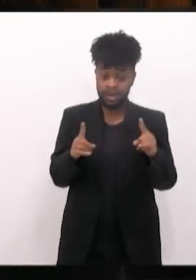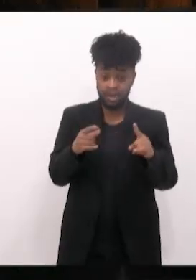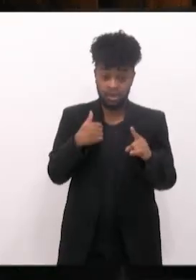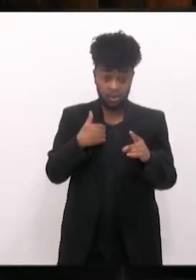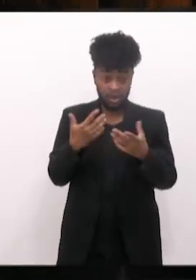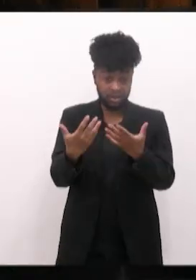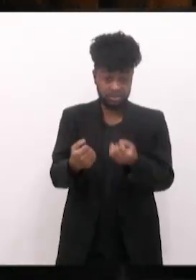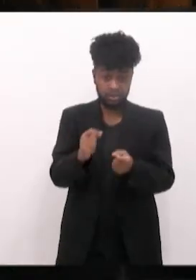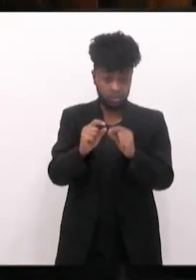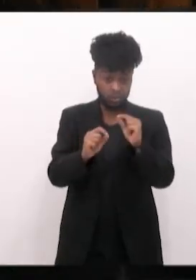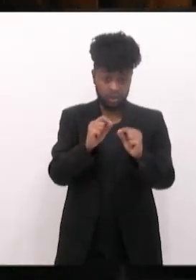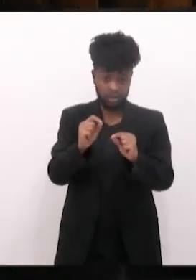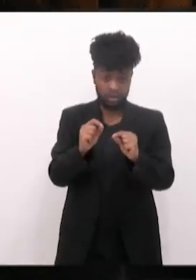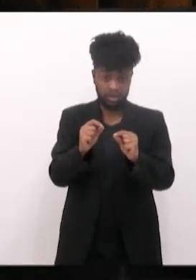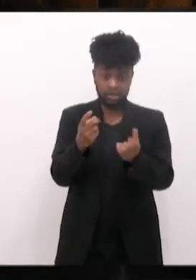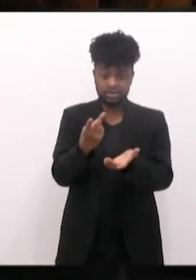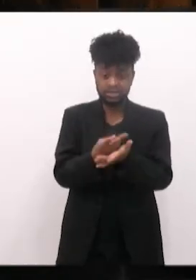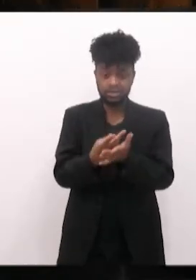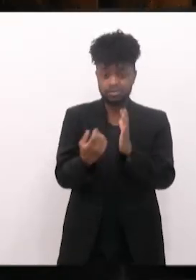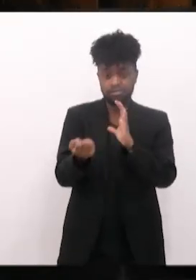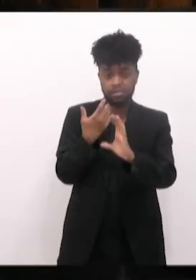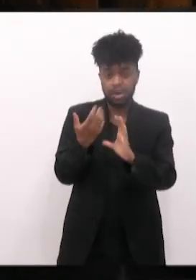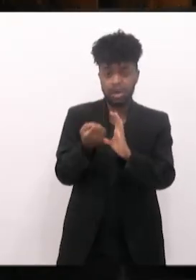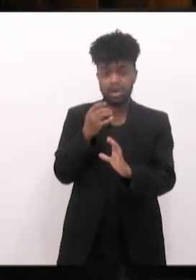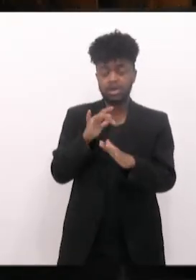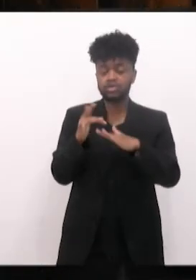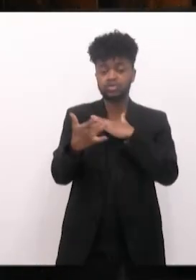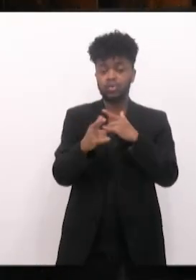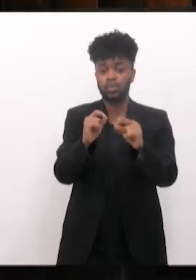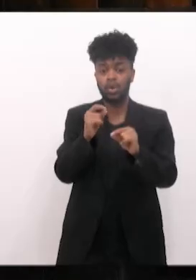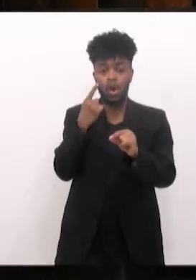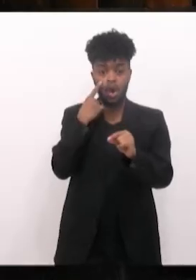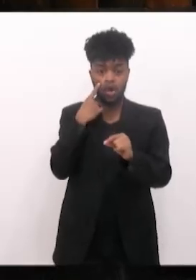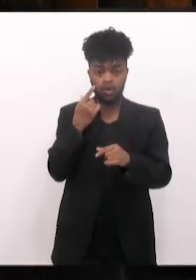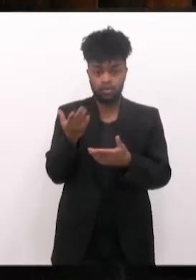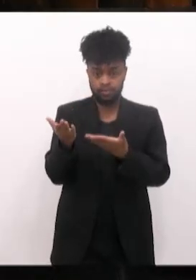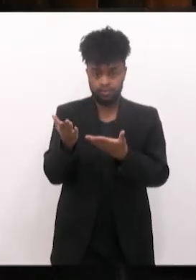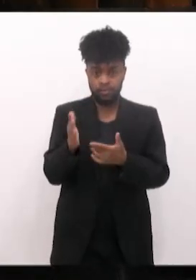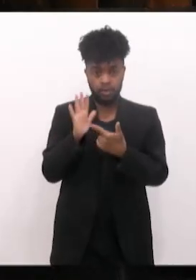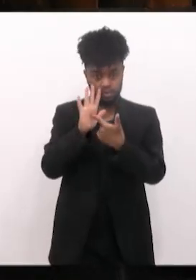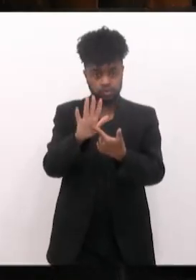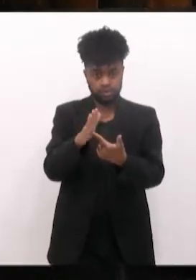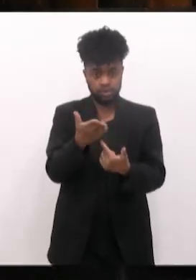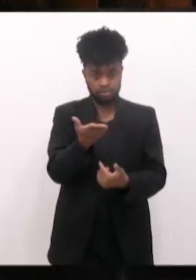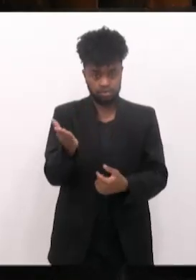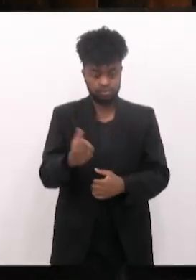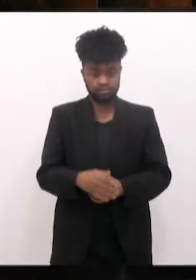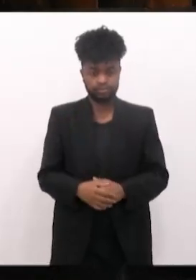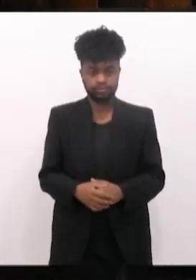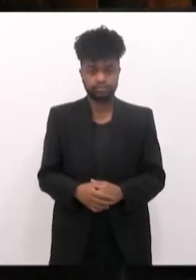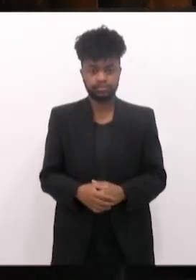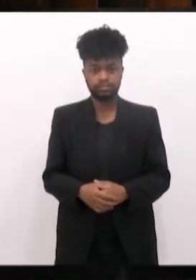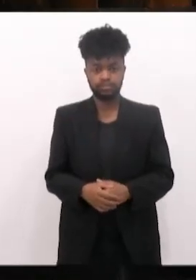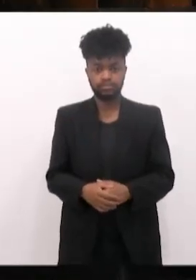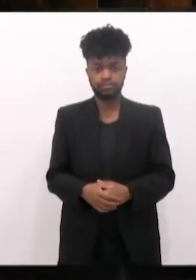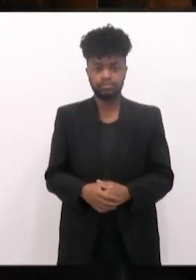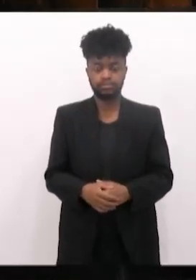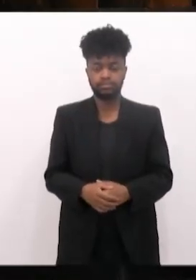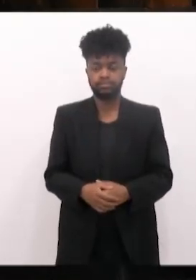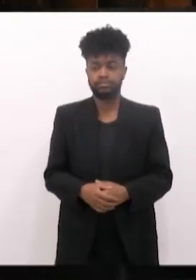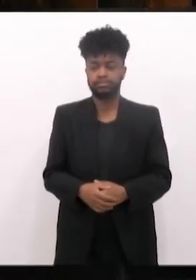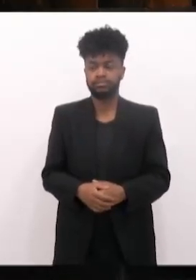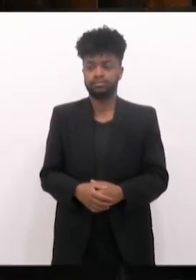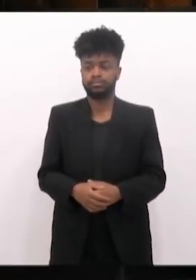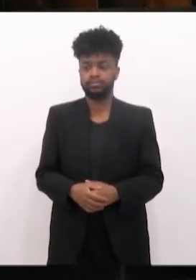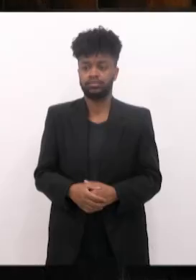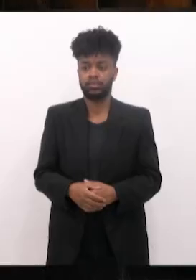recebo constantemente nas minhas redes sociais? É isso aqui, ó. Vou mostrar para vocês o que eu recebo